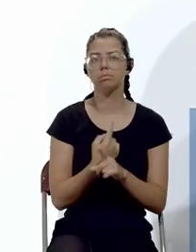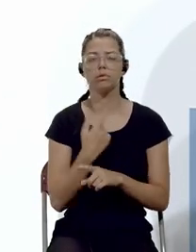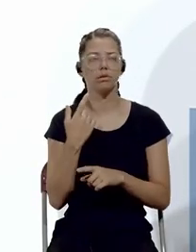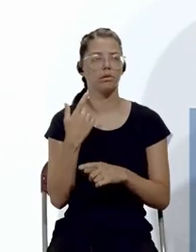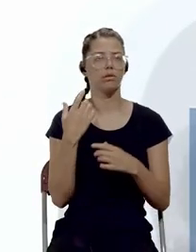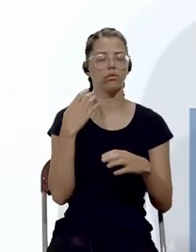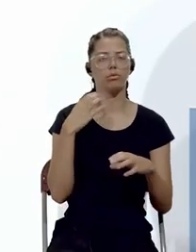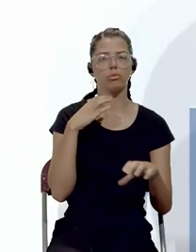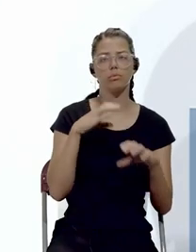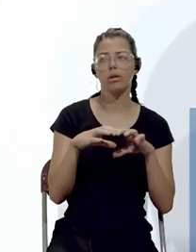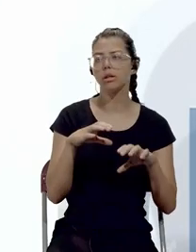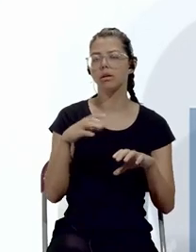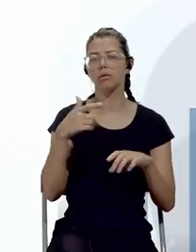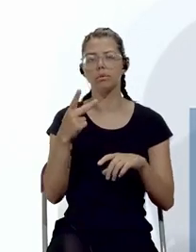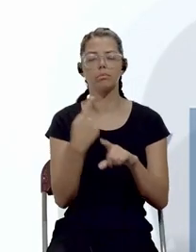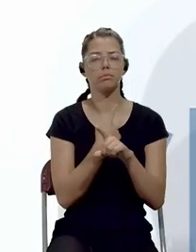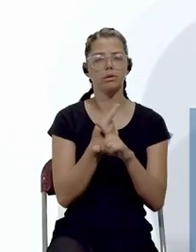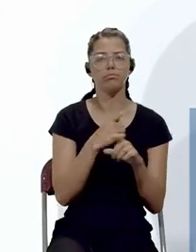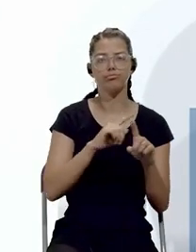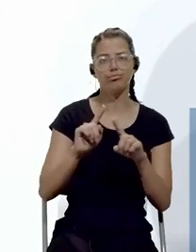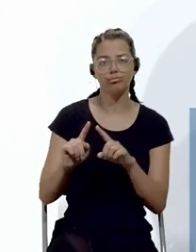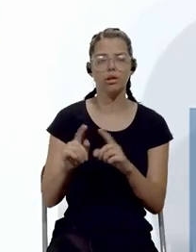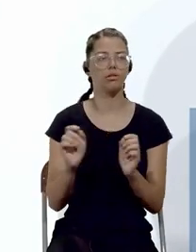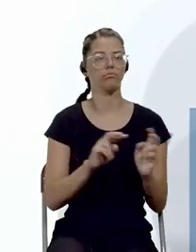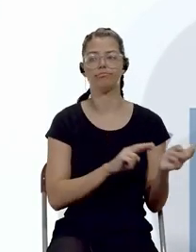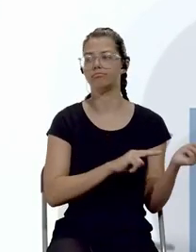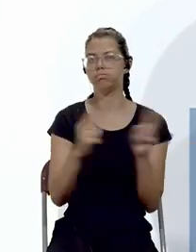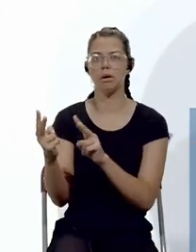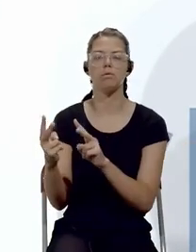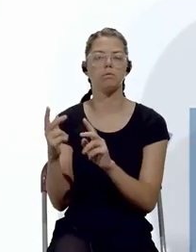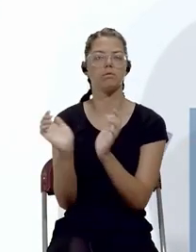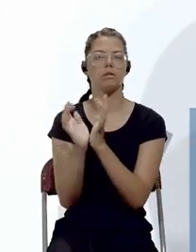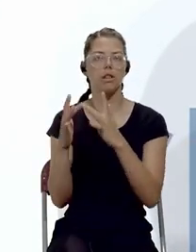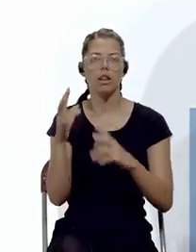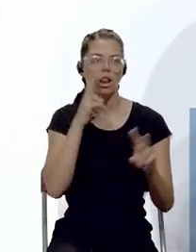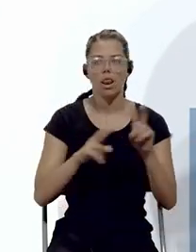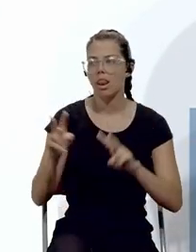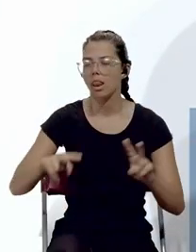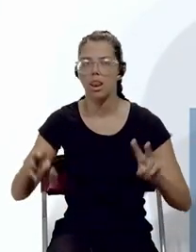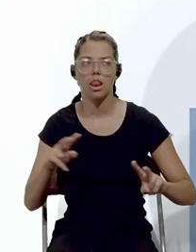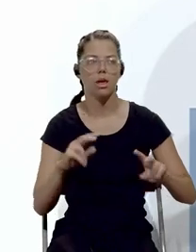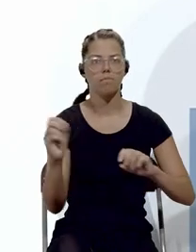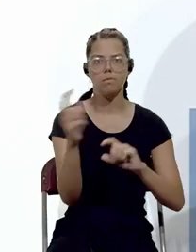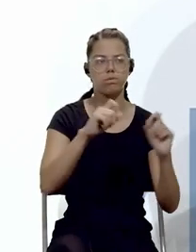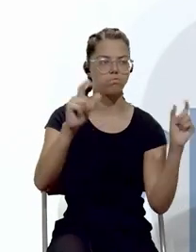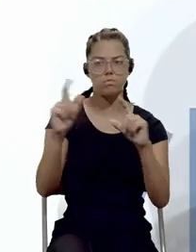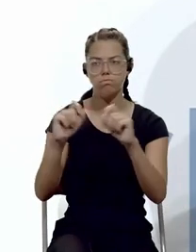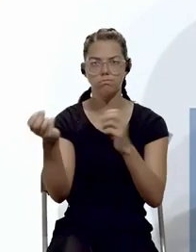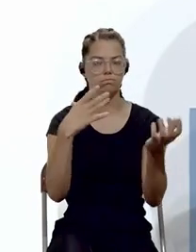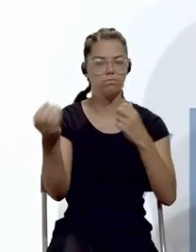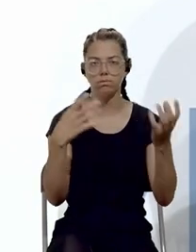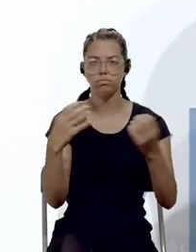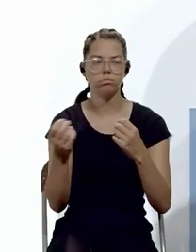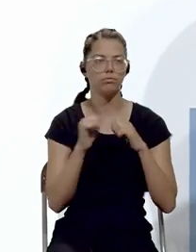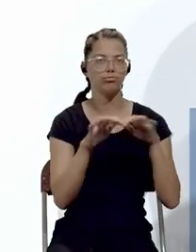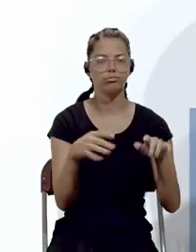não é? Nós passámos tudo para a internet, ficou tudo atomizado, lemos todas coisas muito rapidamente, que saltam no ecrã, não sabemos de onde vêm,